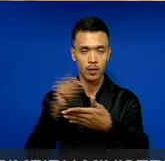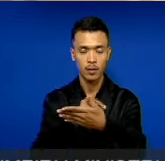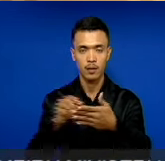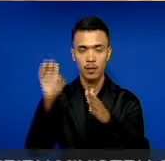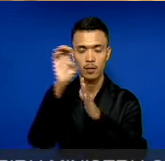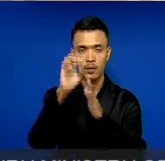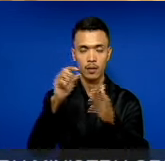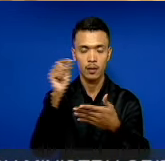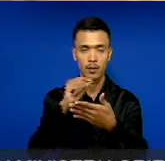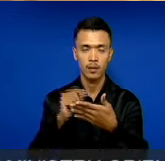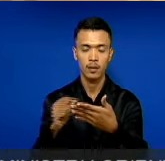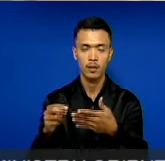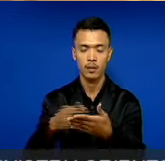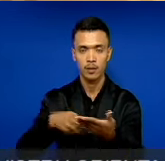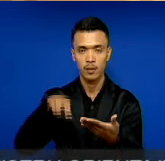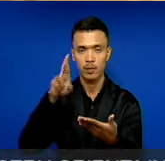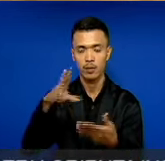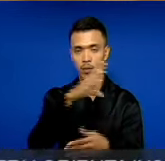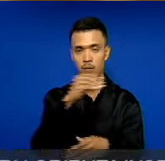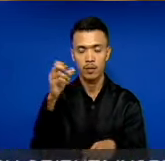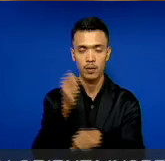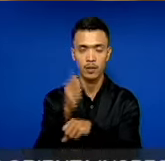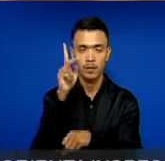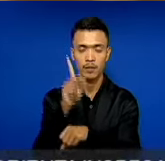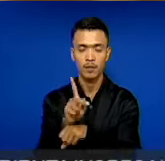Formação Profissional do Emprego.